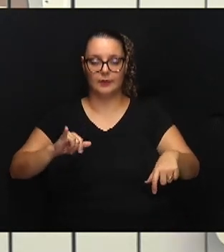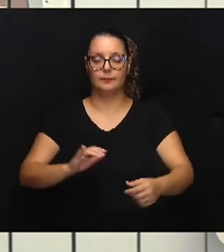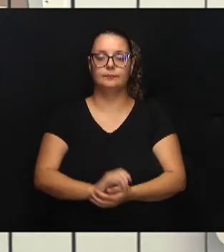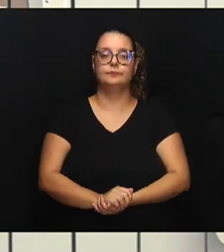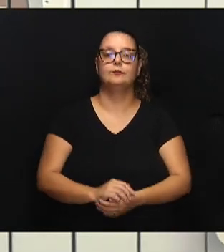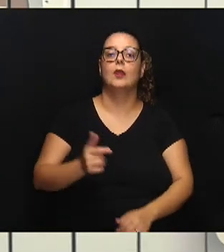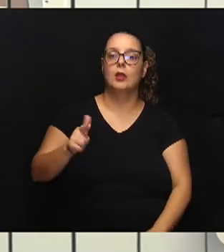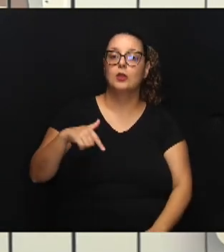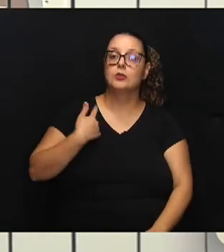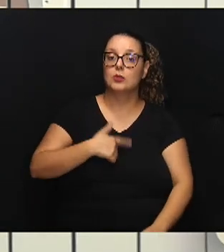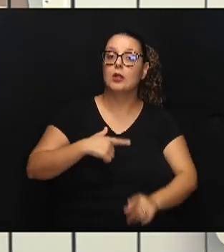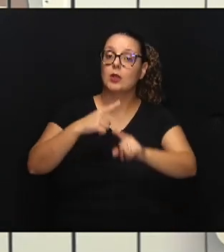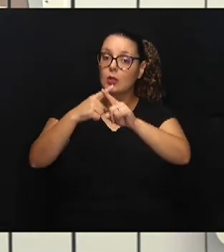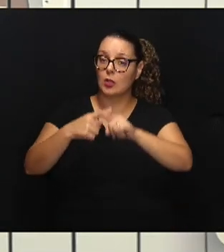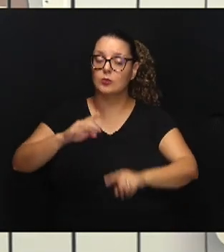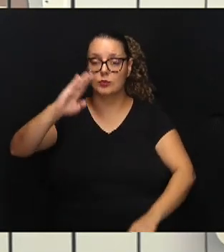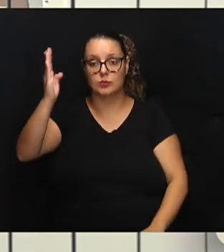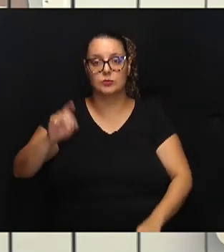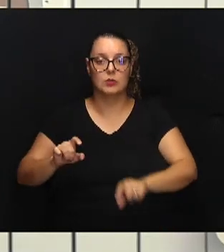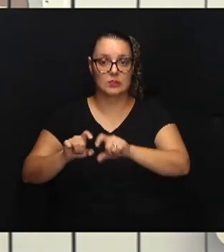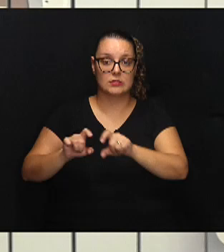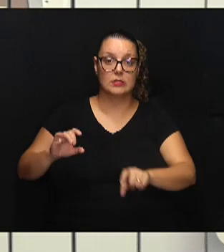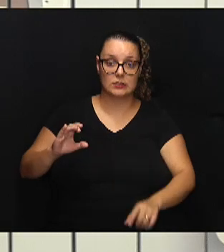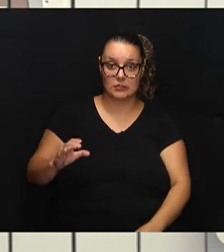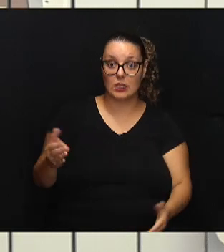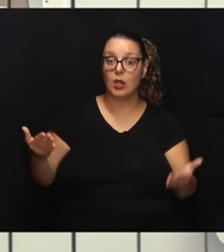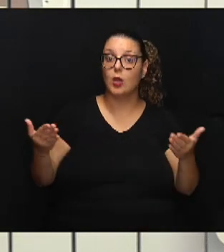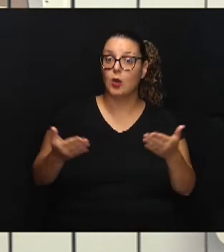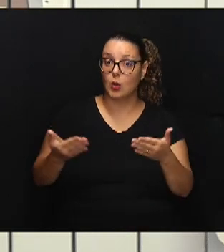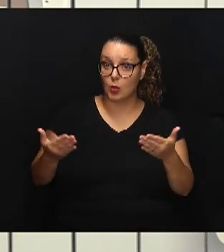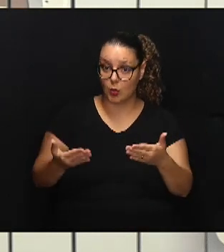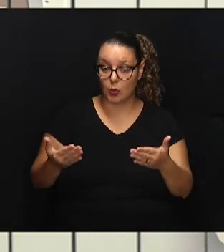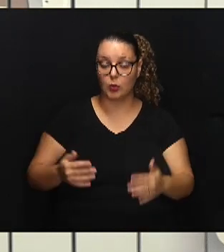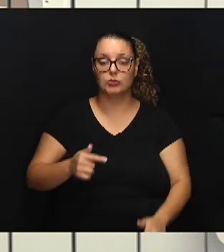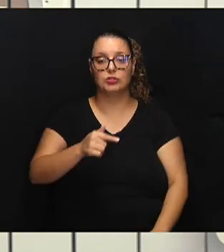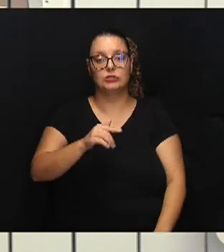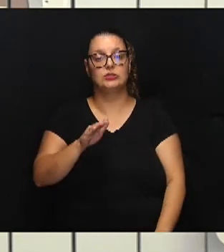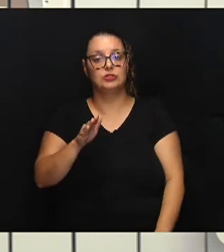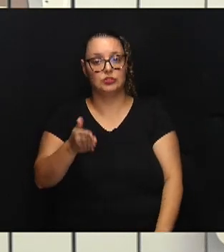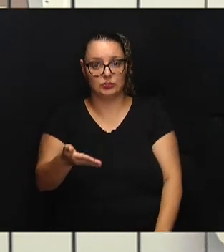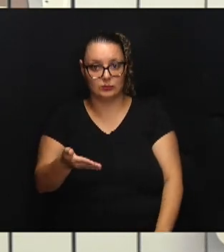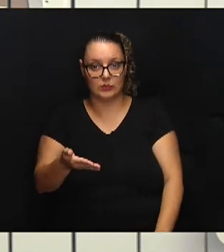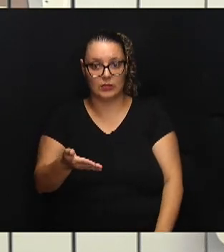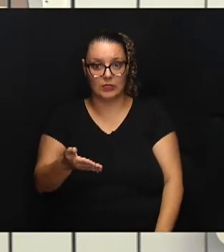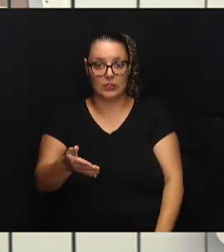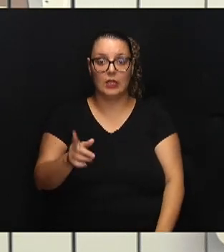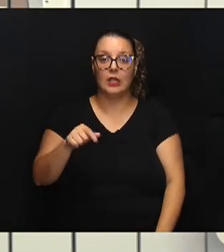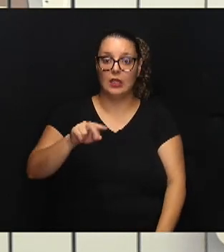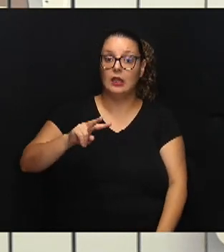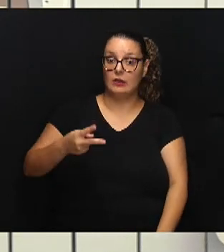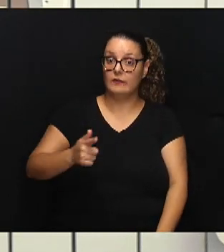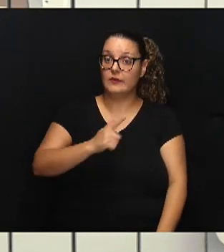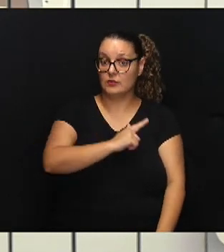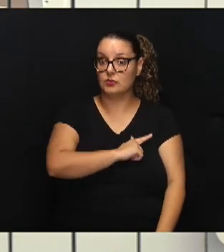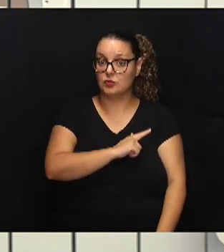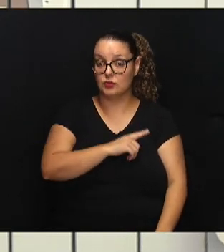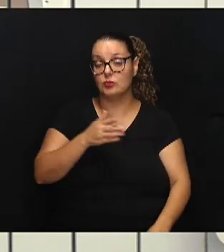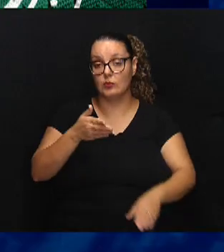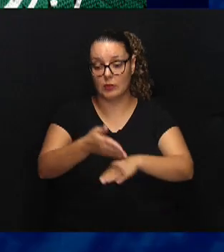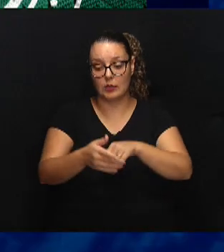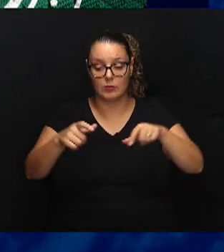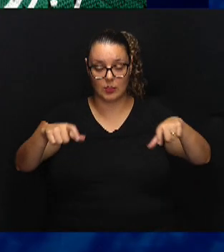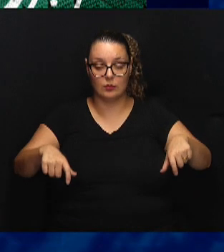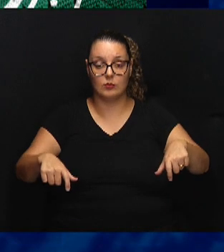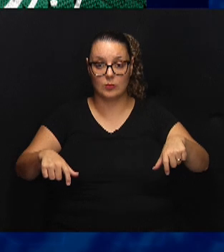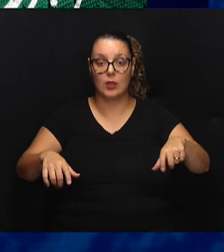segue falando de Campeonato Brasileiro da Série C, porque hoje, às 7h30 da noite, É a vez do Guarani entrar em campo